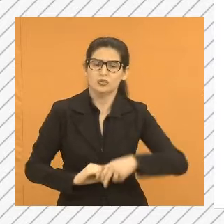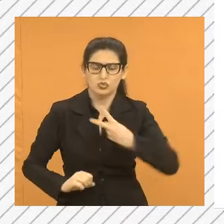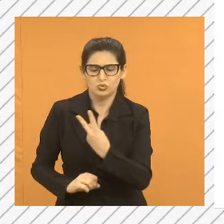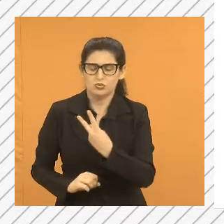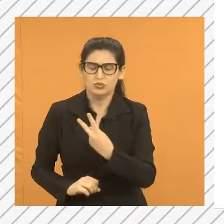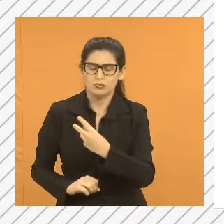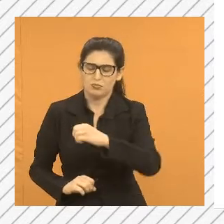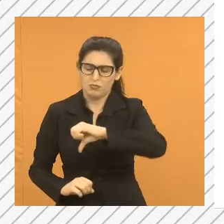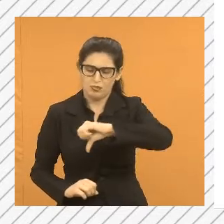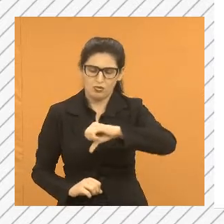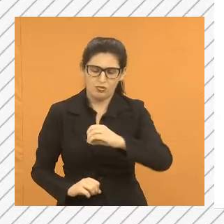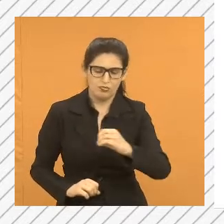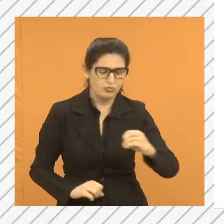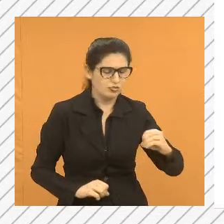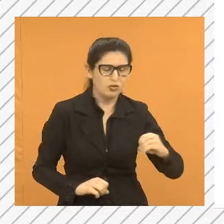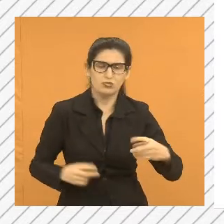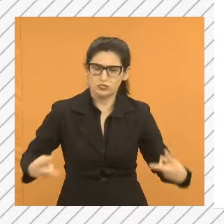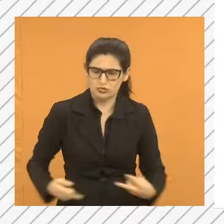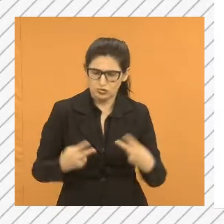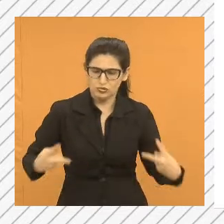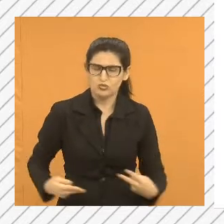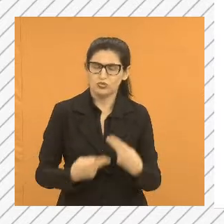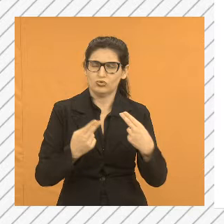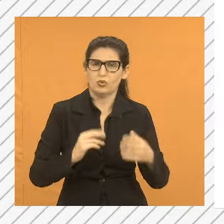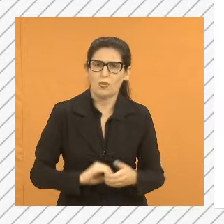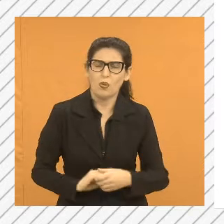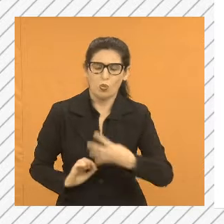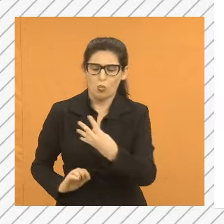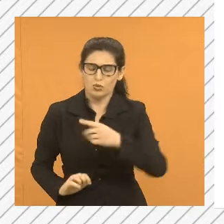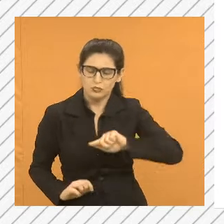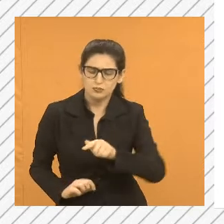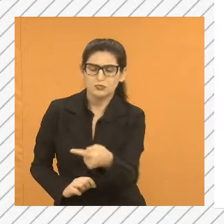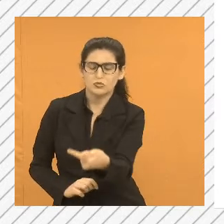2.900 cirurgias, e saltamos para